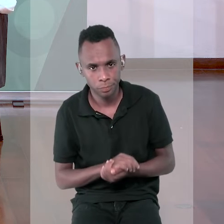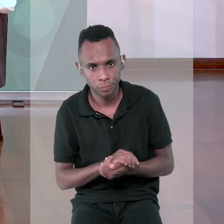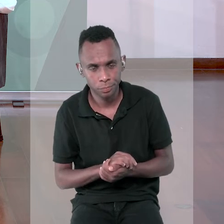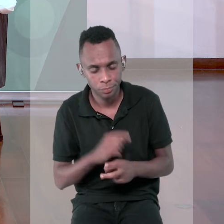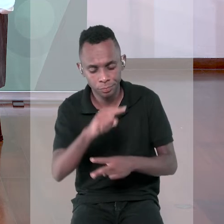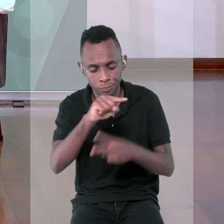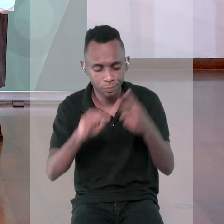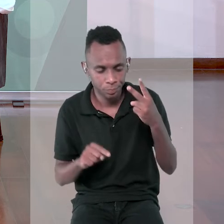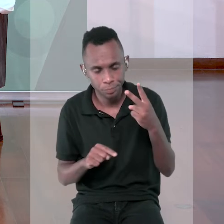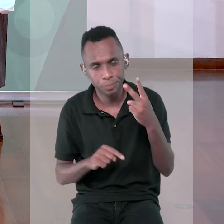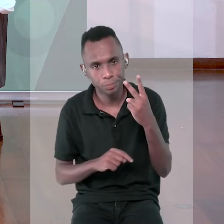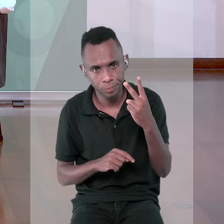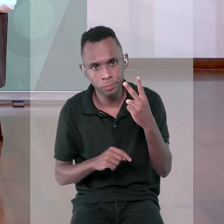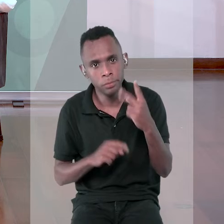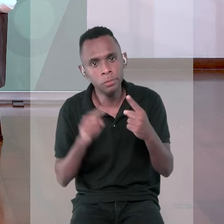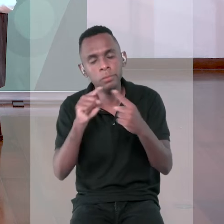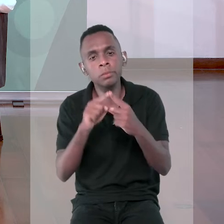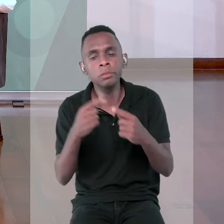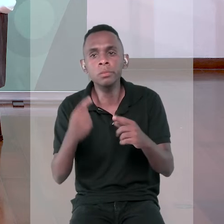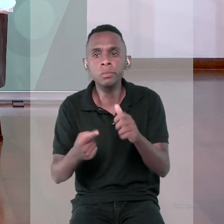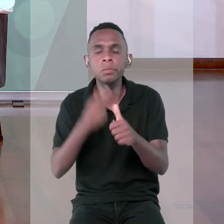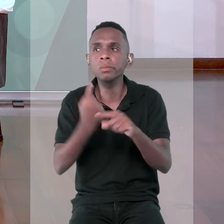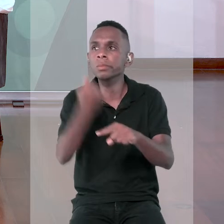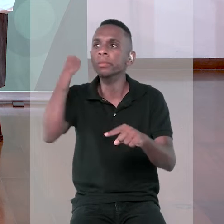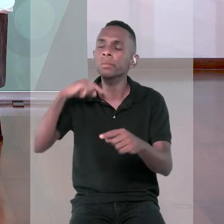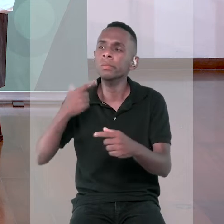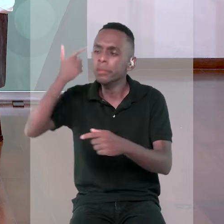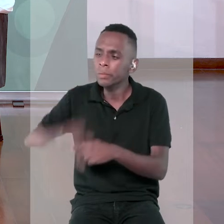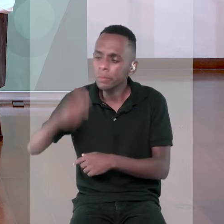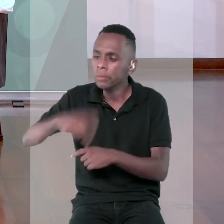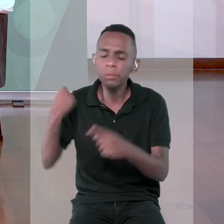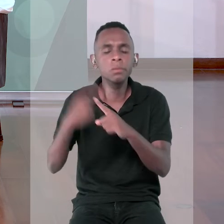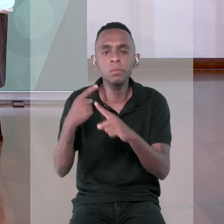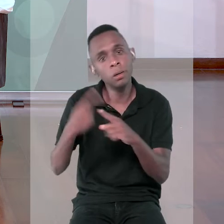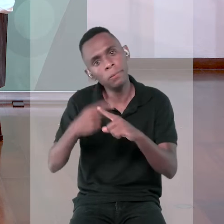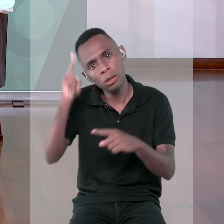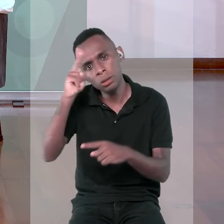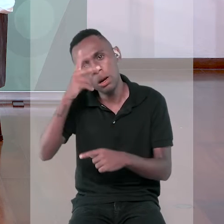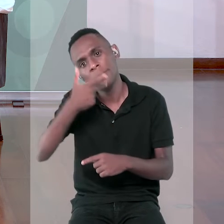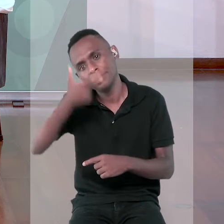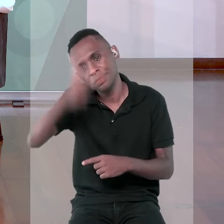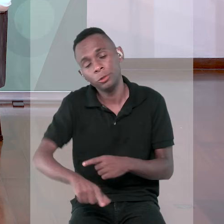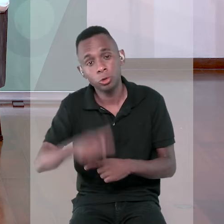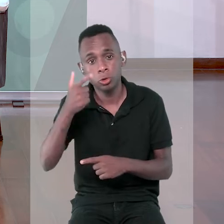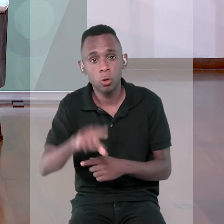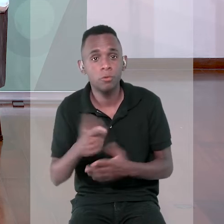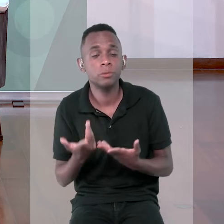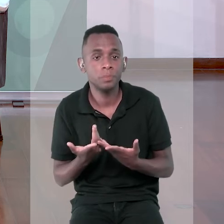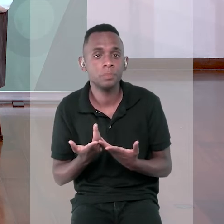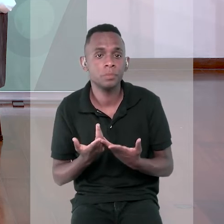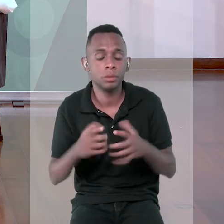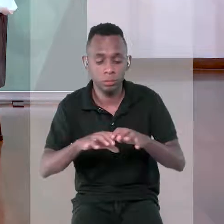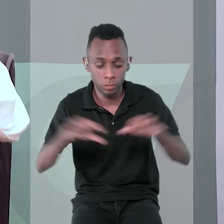Por duas razões aqui. Primeiro, para a gente entender o que se repete, porque a história se repete, né? E a